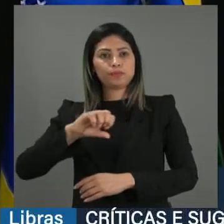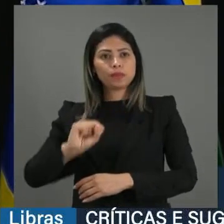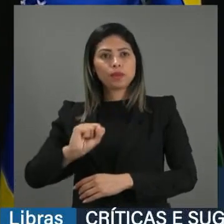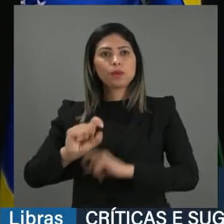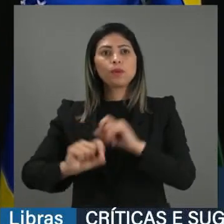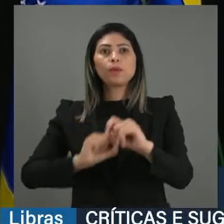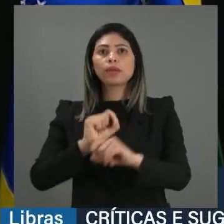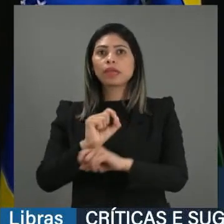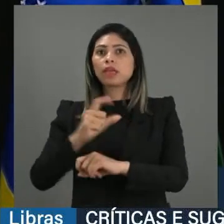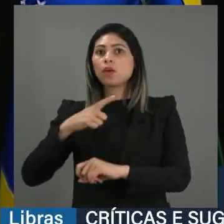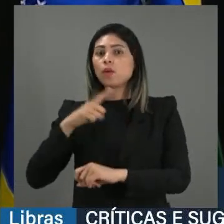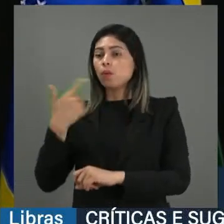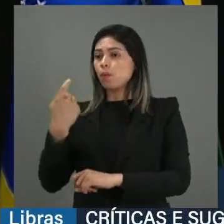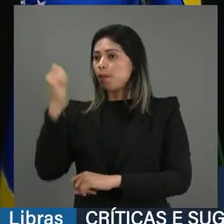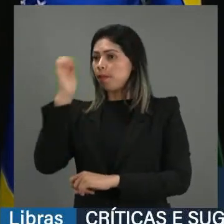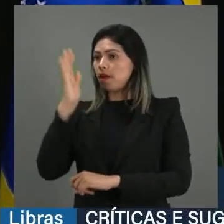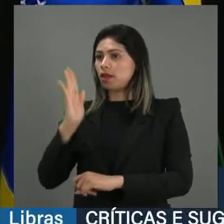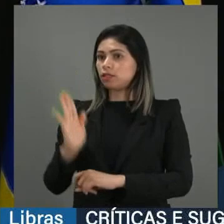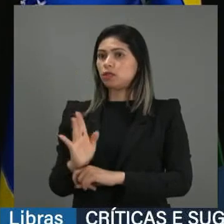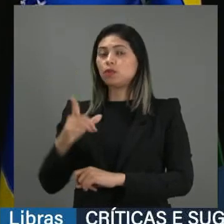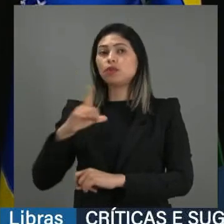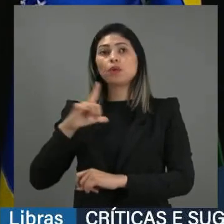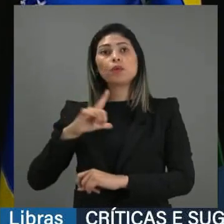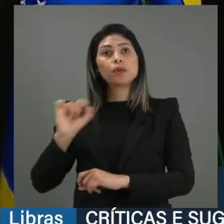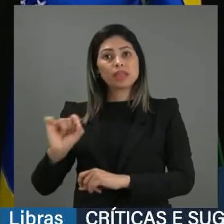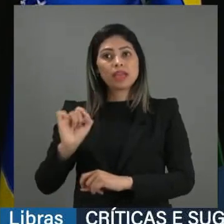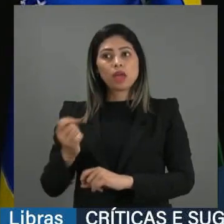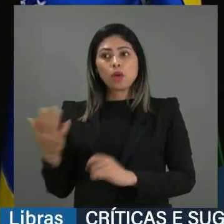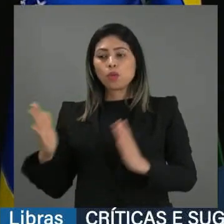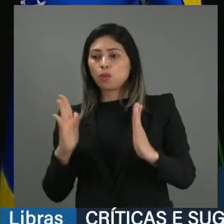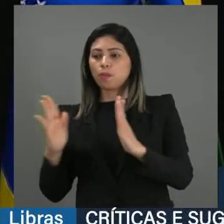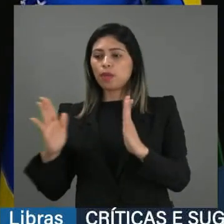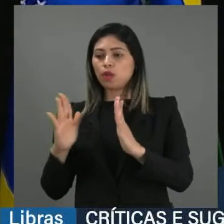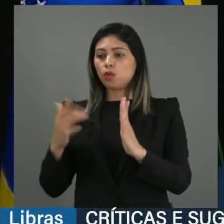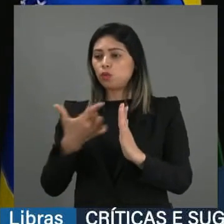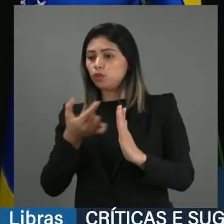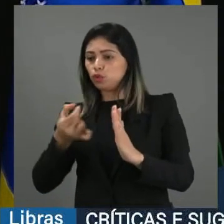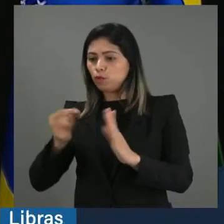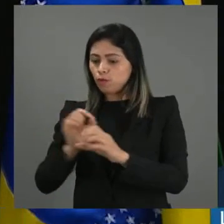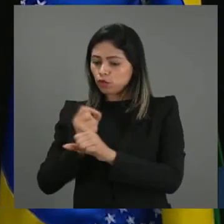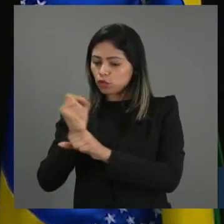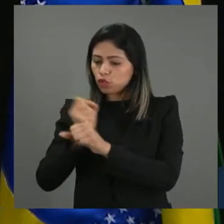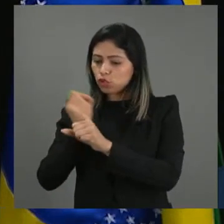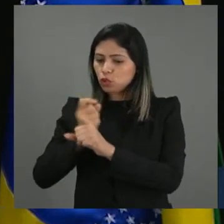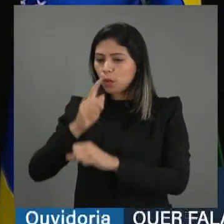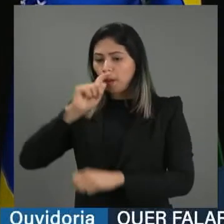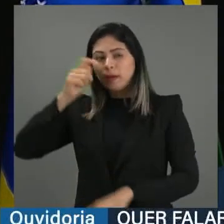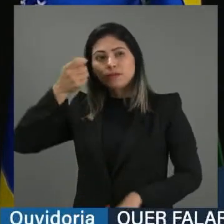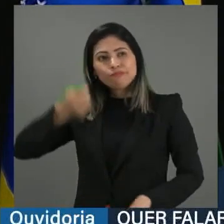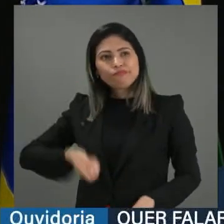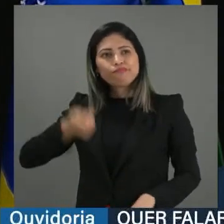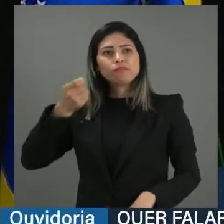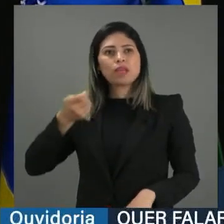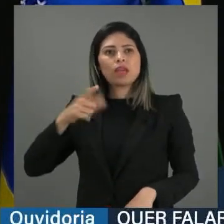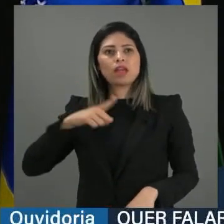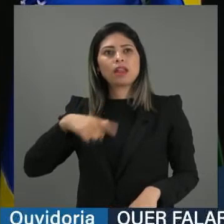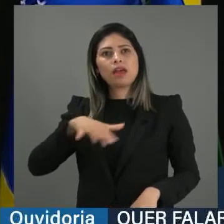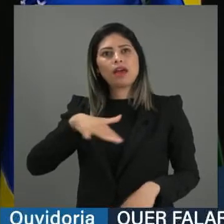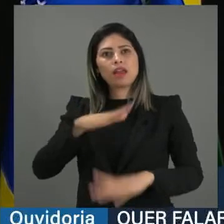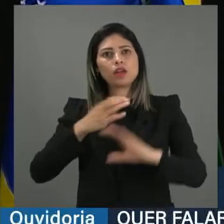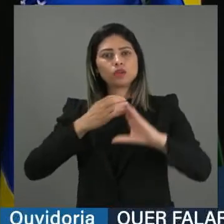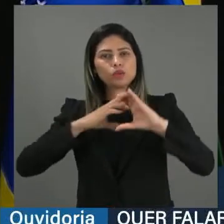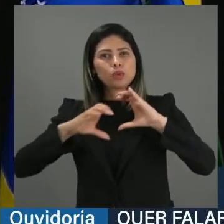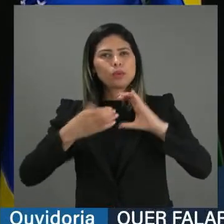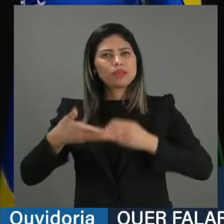ter vivenciado 21 anos de ditadura, com severo controle dos meios de comunicação através da